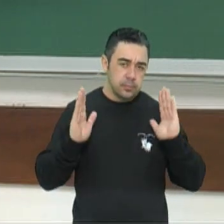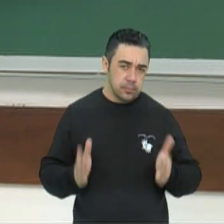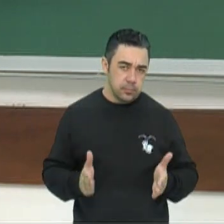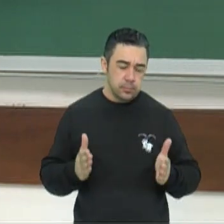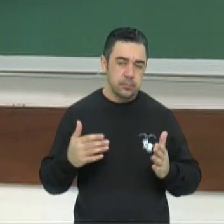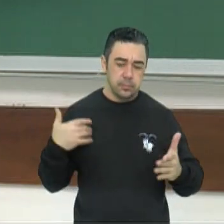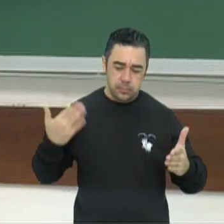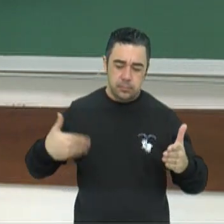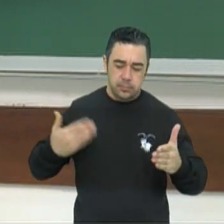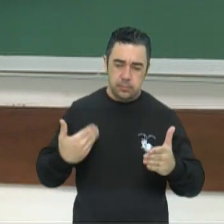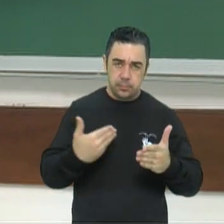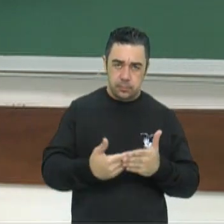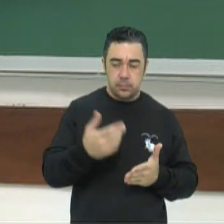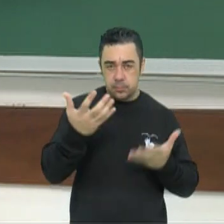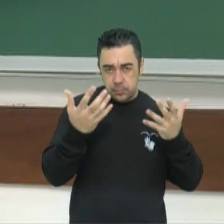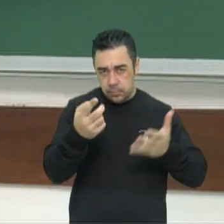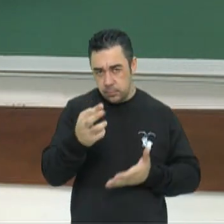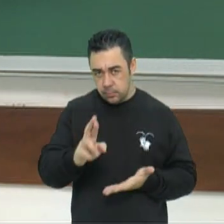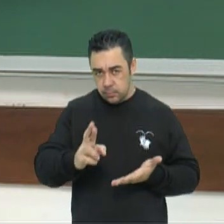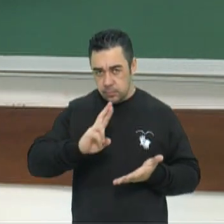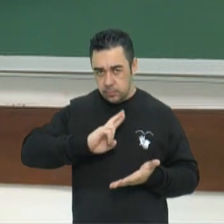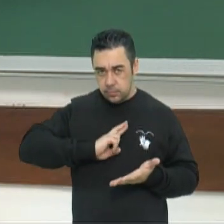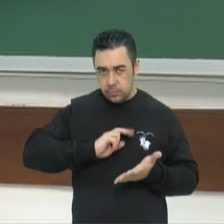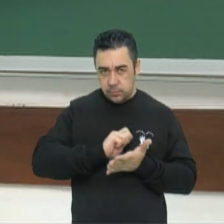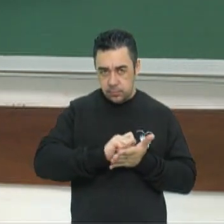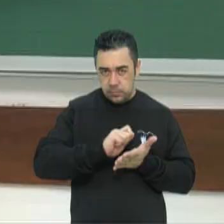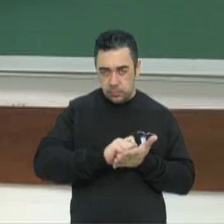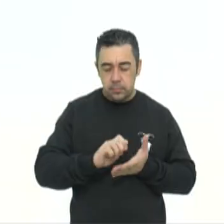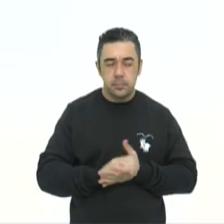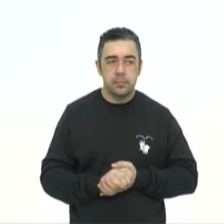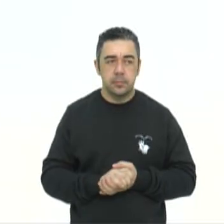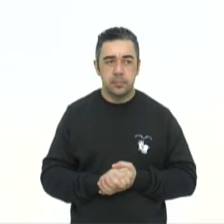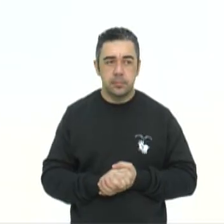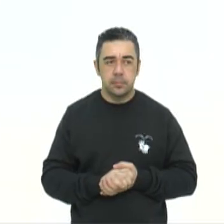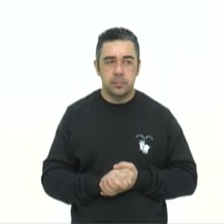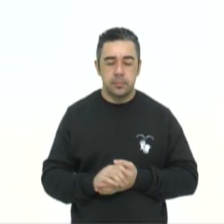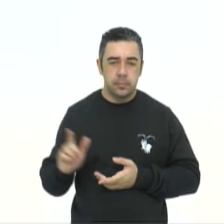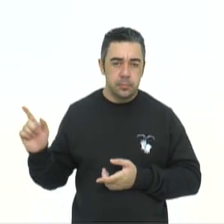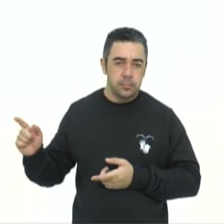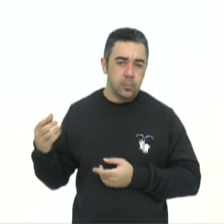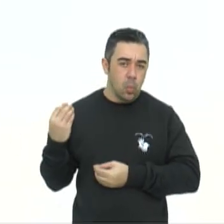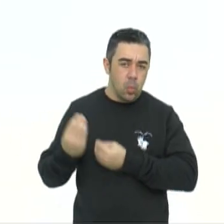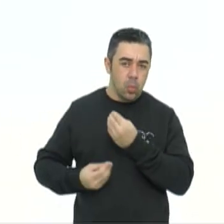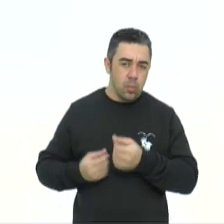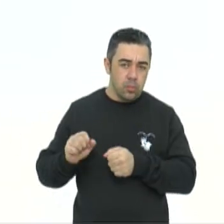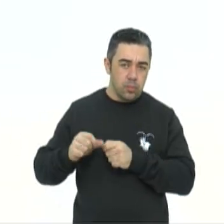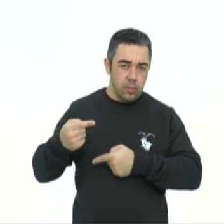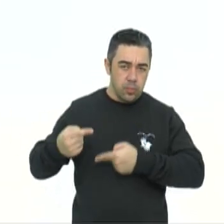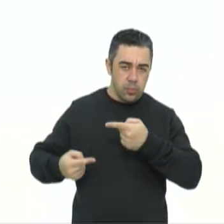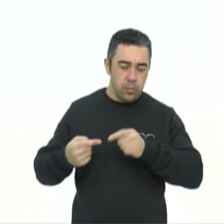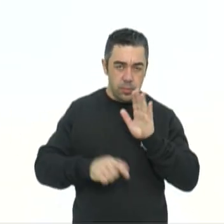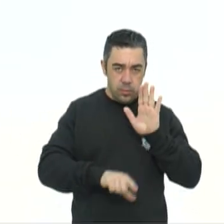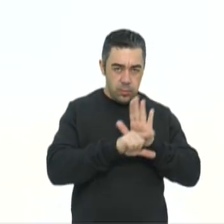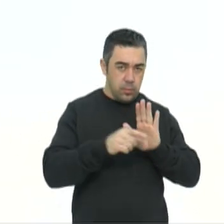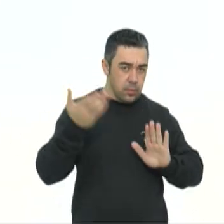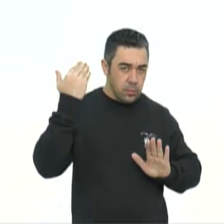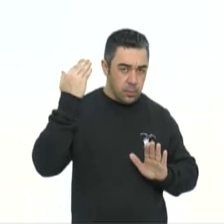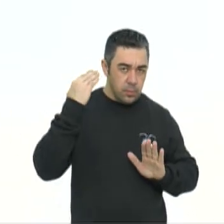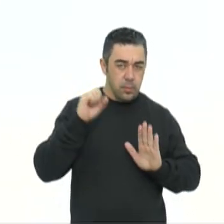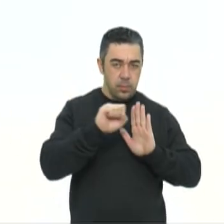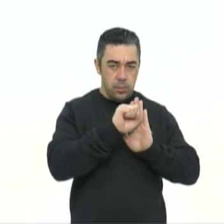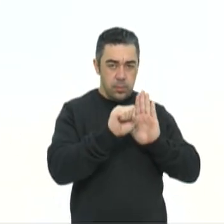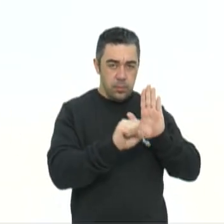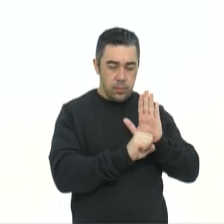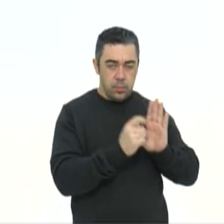até agora, quero que você responda essa atividade aqui, ó. Considerando a política de aldeamento estabelecida durante o século